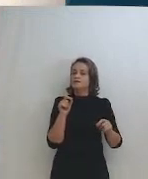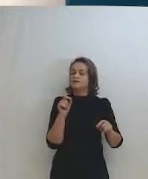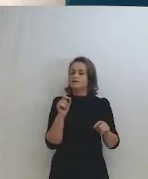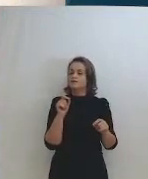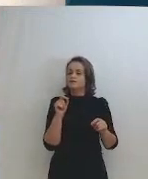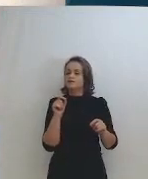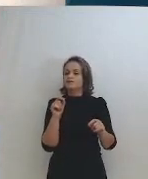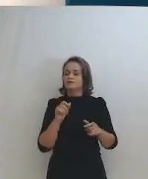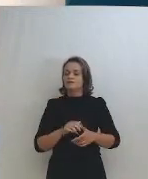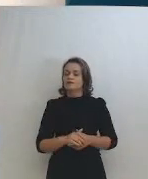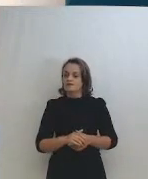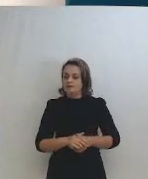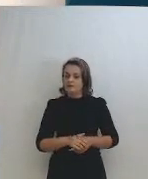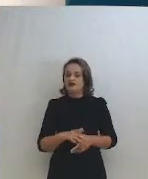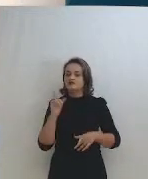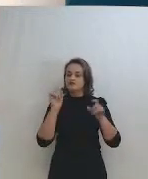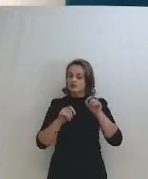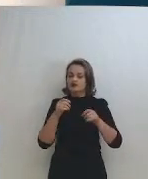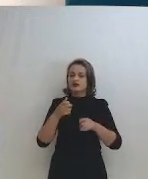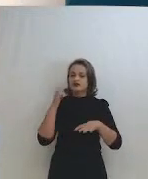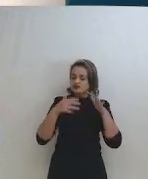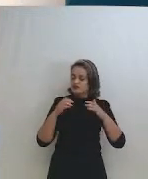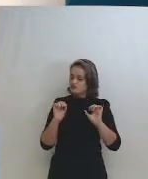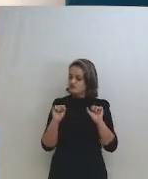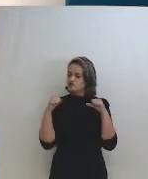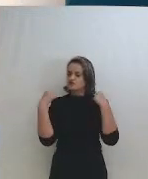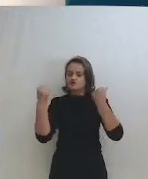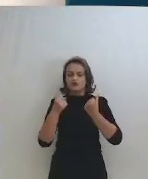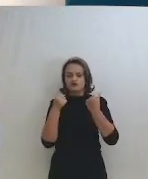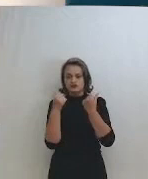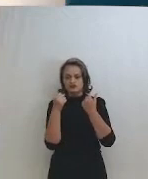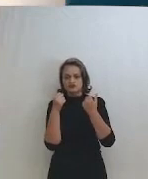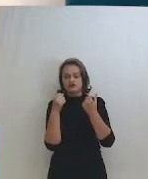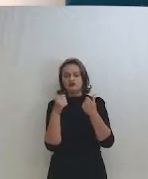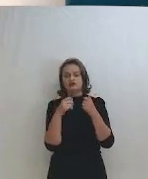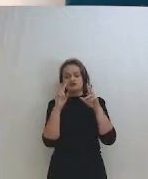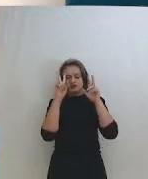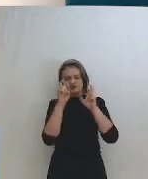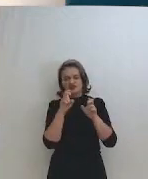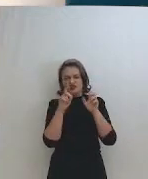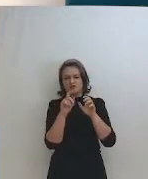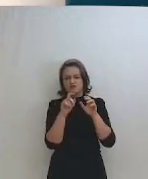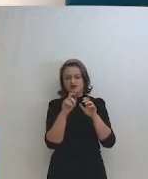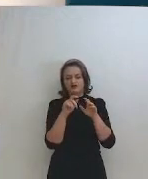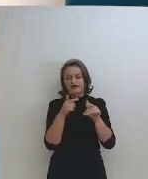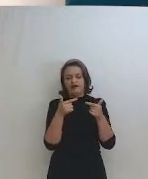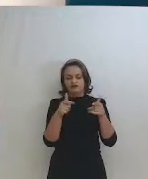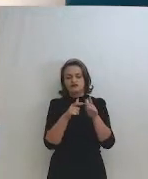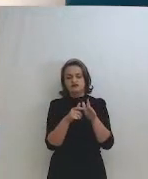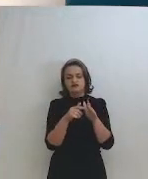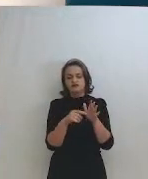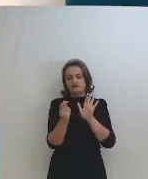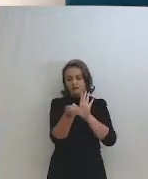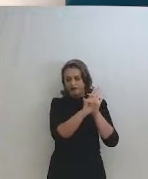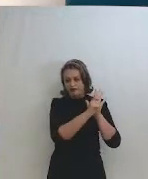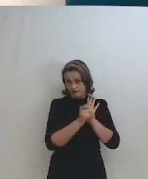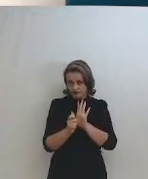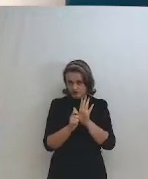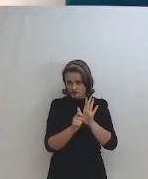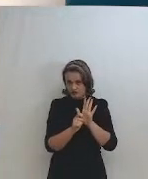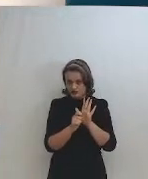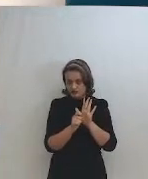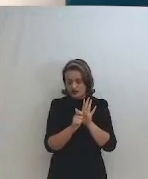dessa conjugação de esforços para realizar o tráfico de drogas. É uma verdadeira quadrilha.